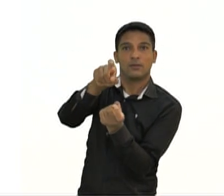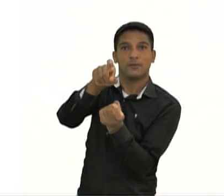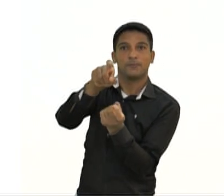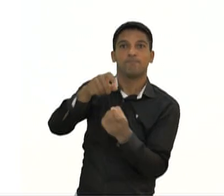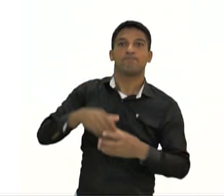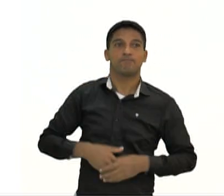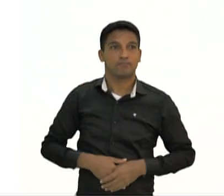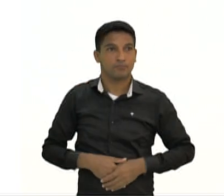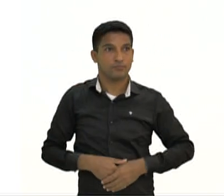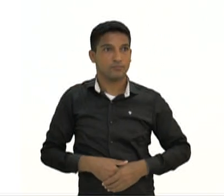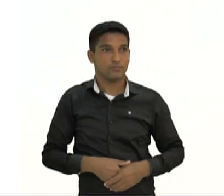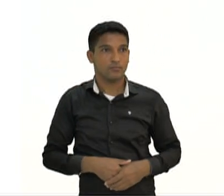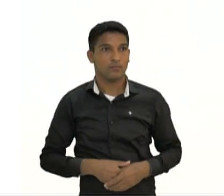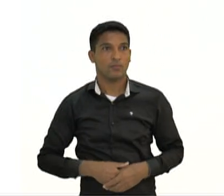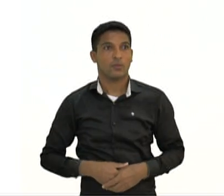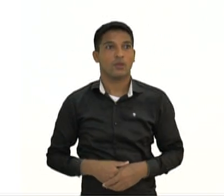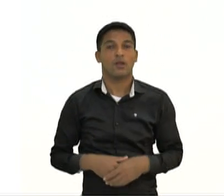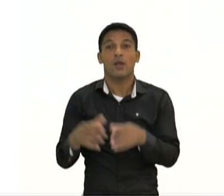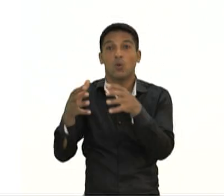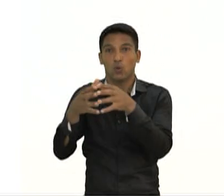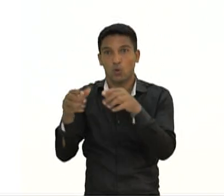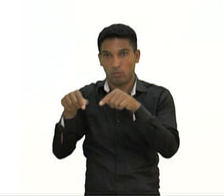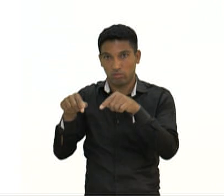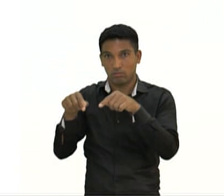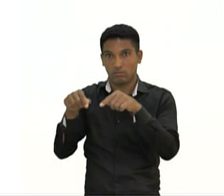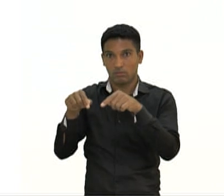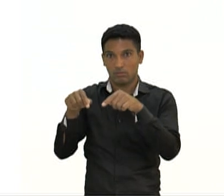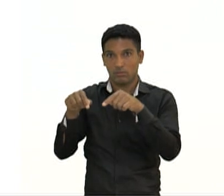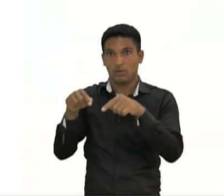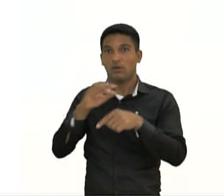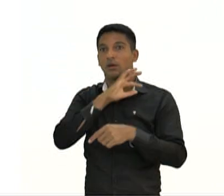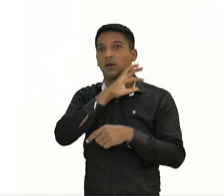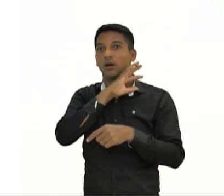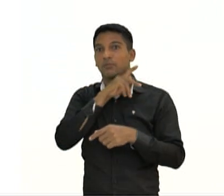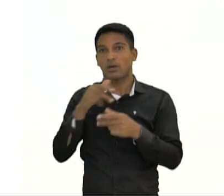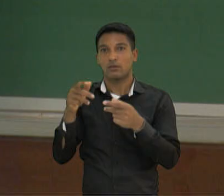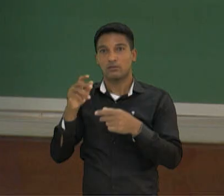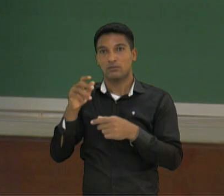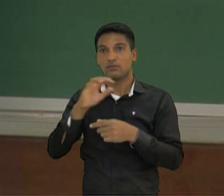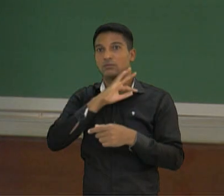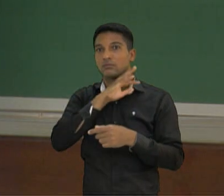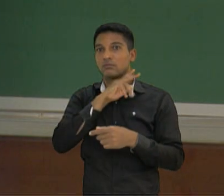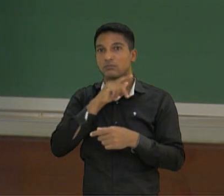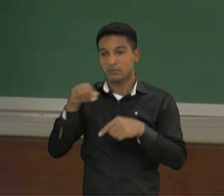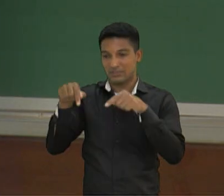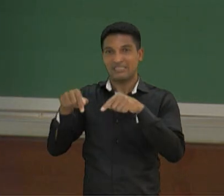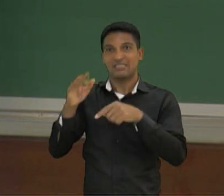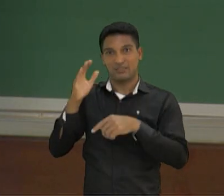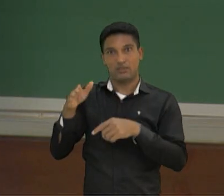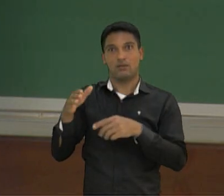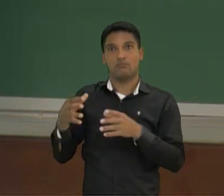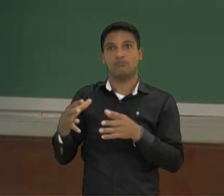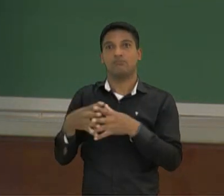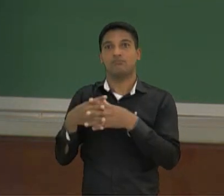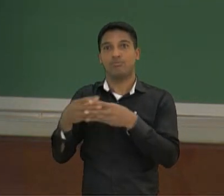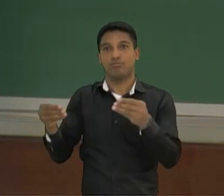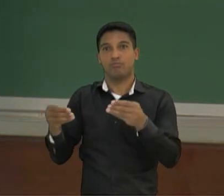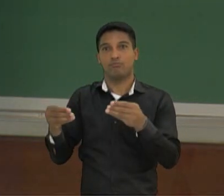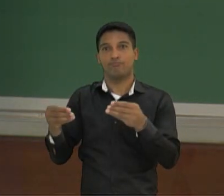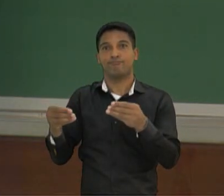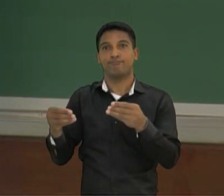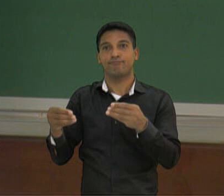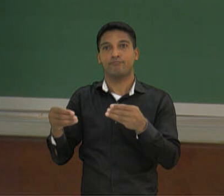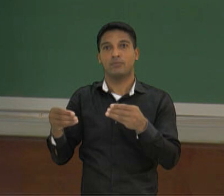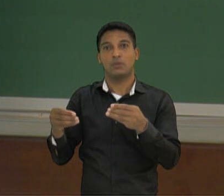Tá? Esse grupo aqui ele ainda é muito discutível a classificação deles. Então, a gente pode encontrar algumas literaturas que